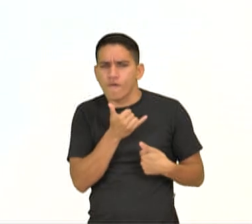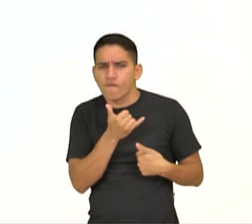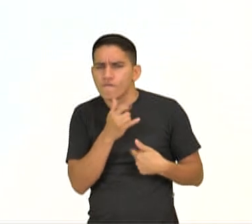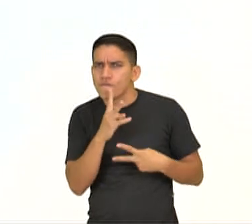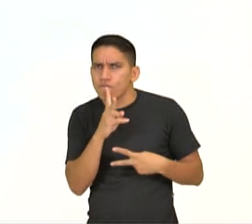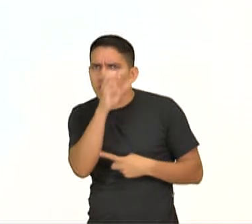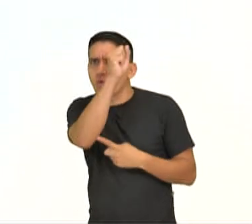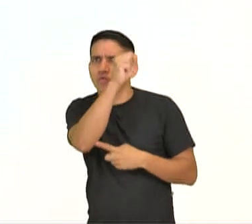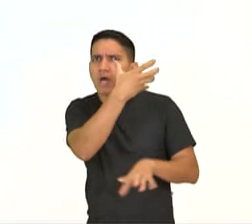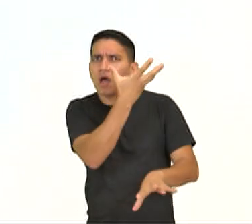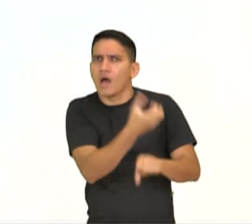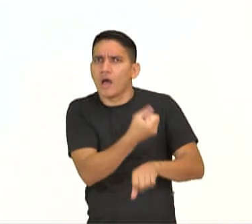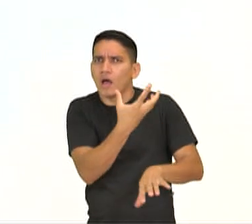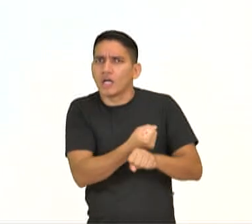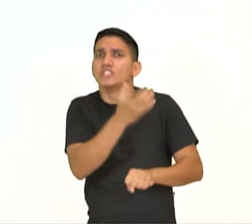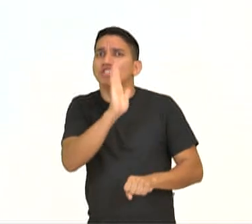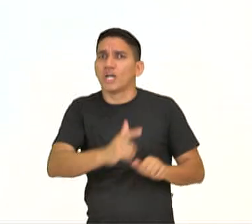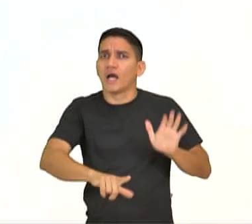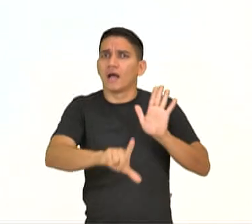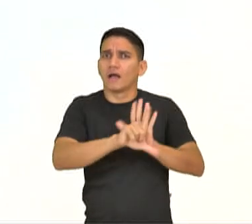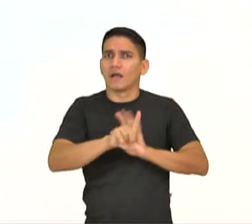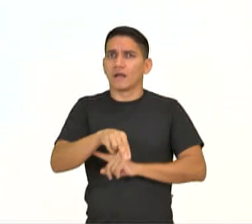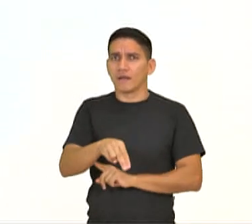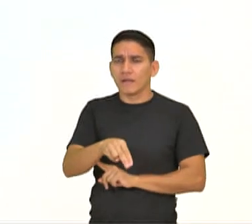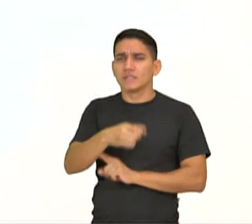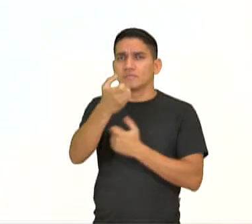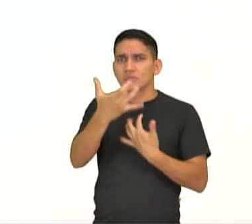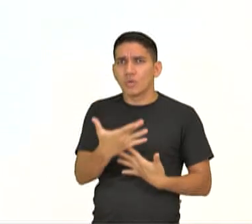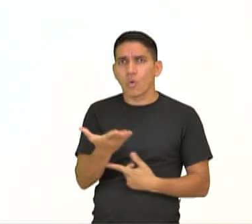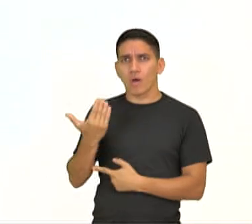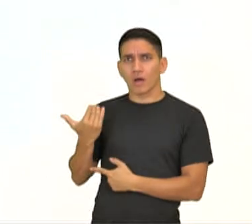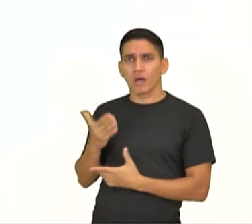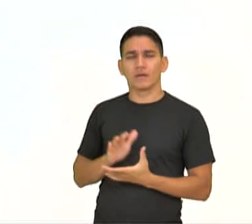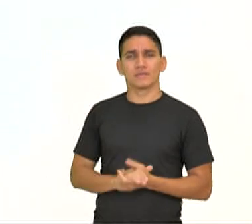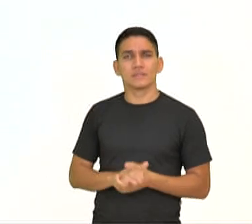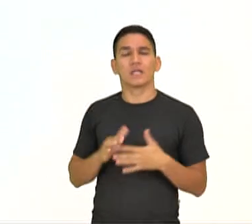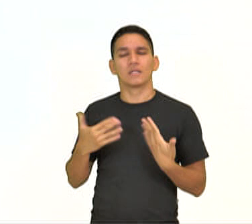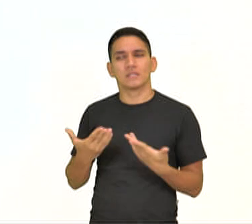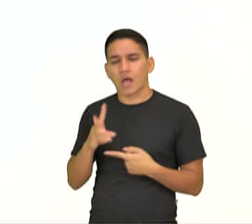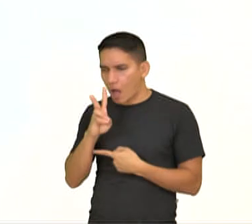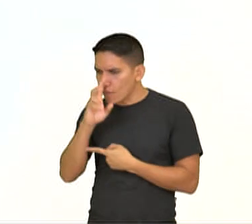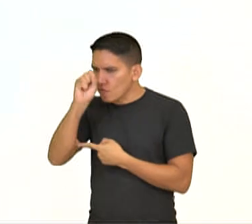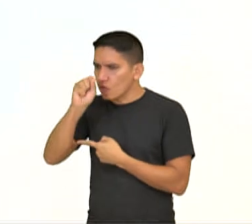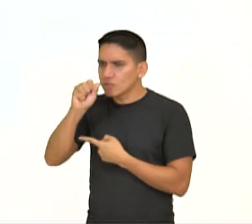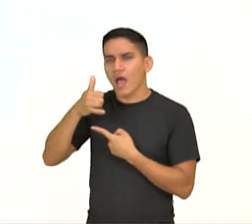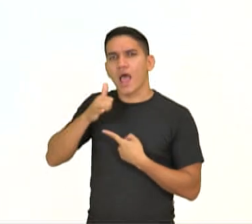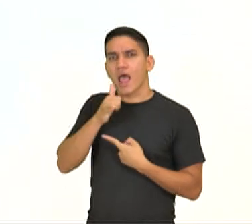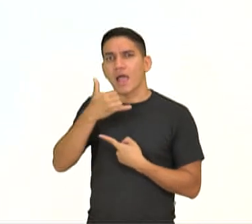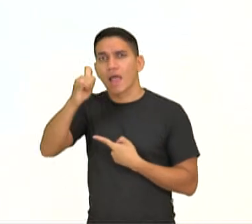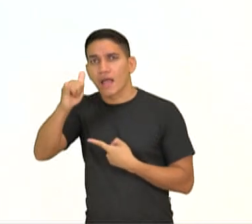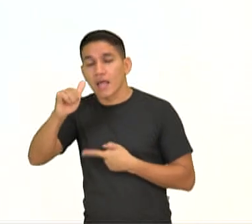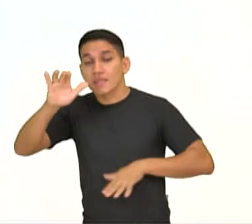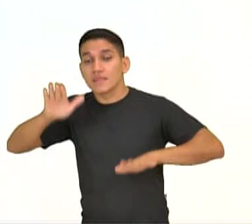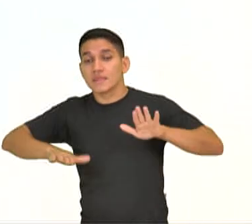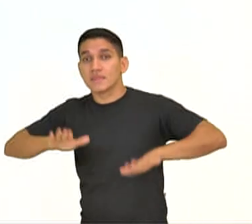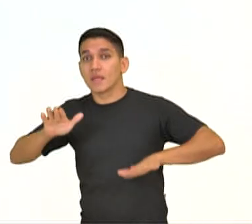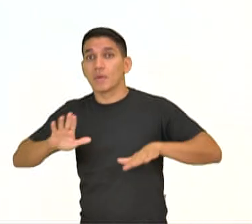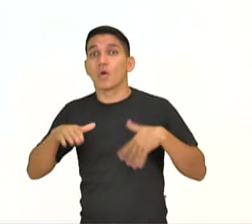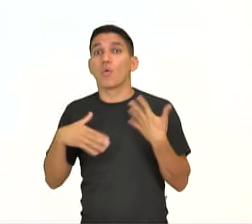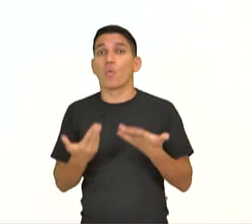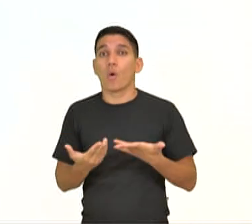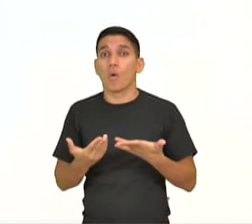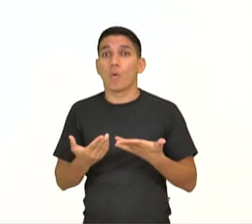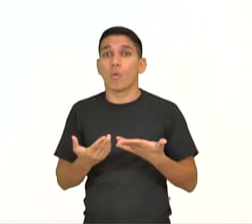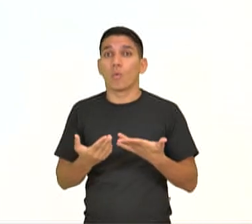já conhecida por Newton, né? A força elétrica dependia do inverso do quadrado da